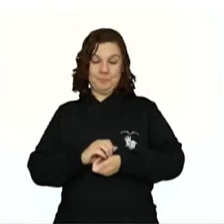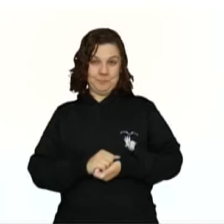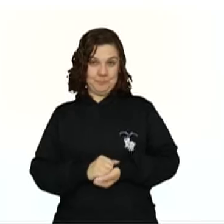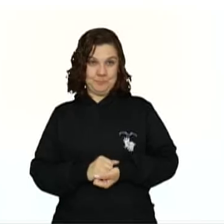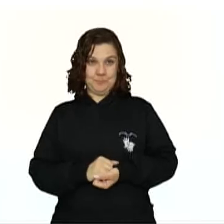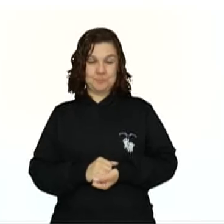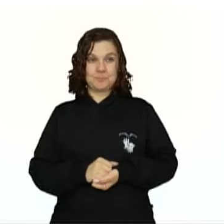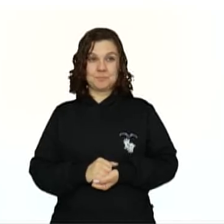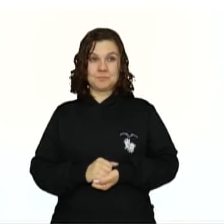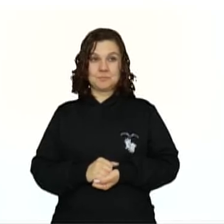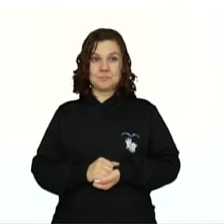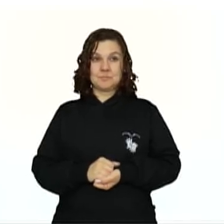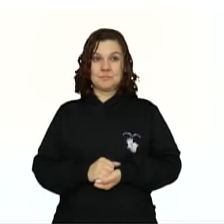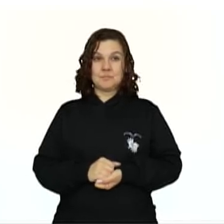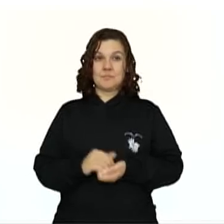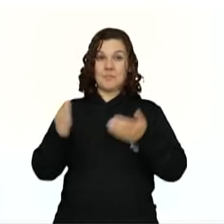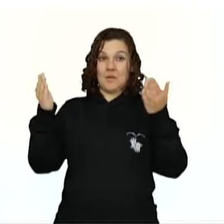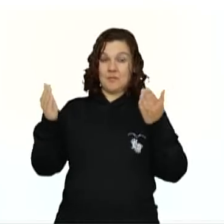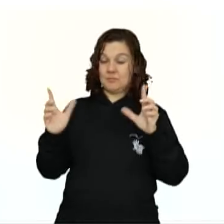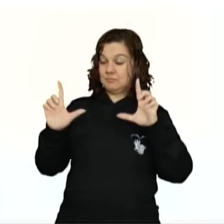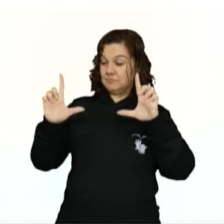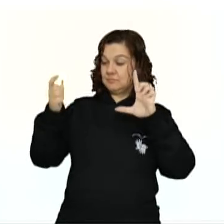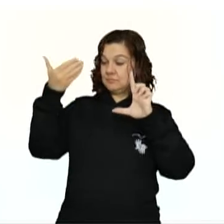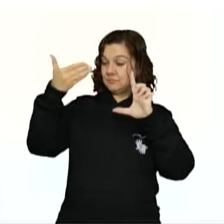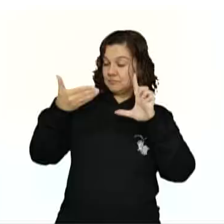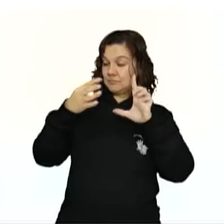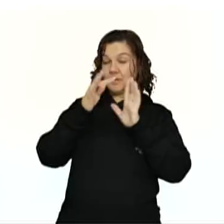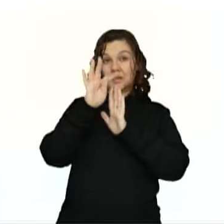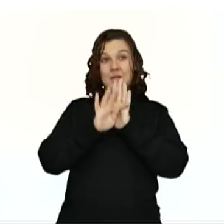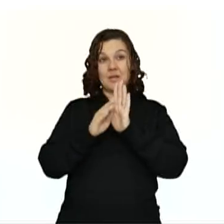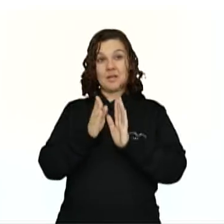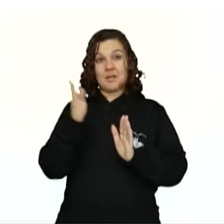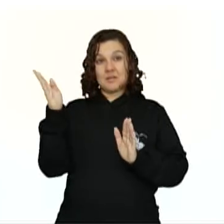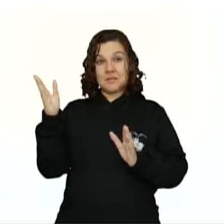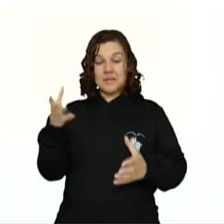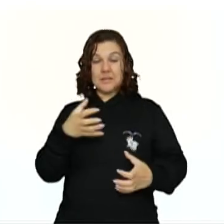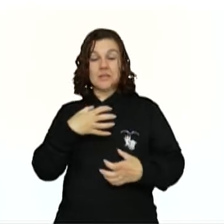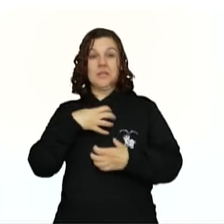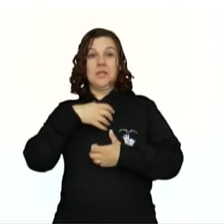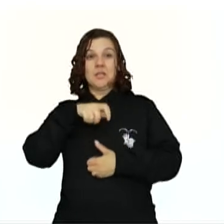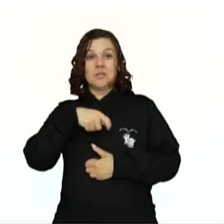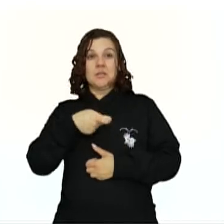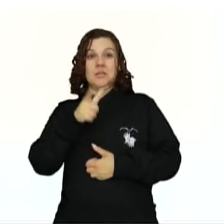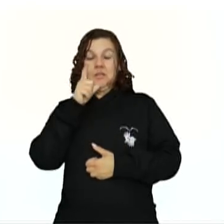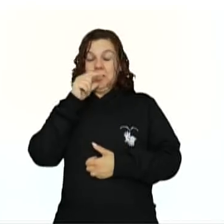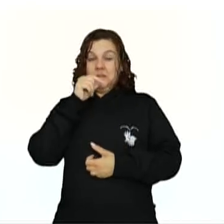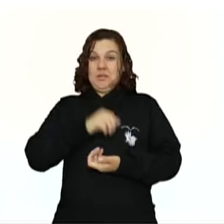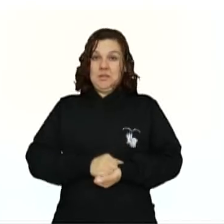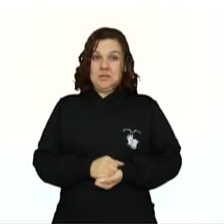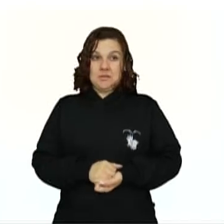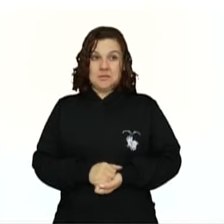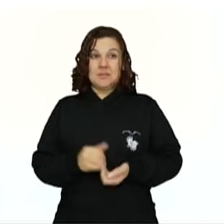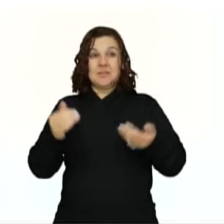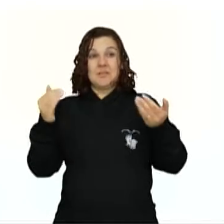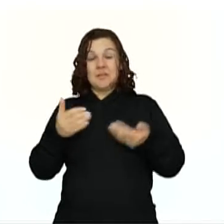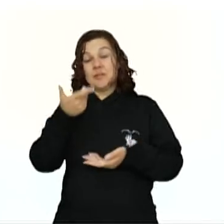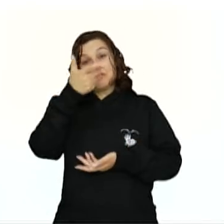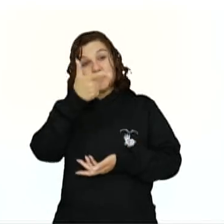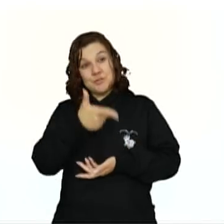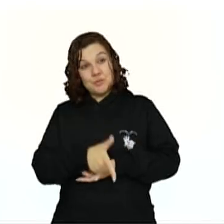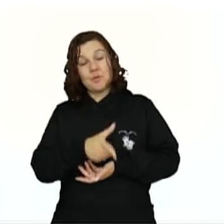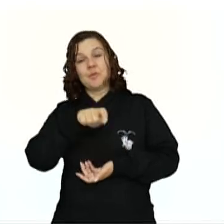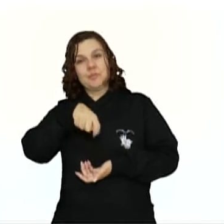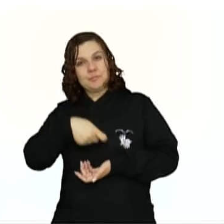tempo. Veja o que diz esse texto de sensibilização sobre a água. Estamos falando